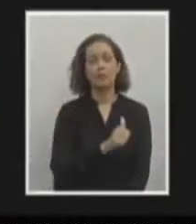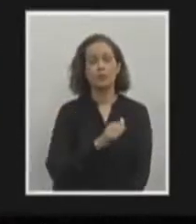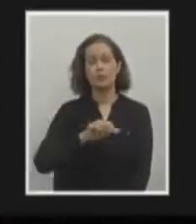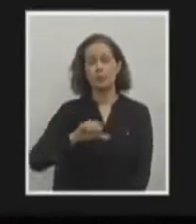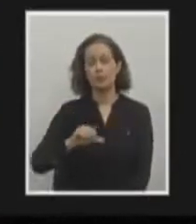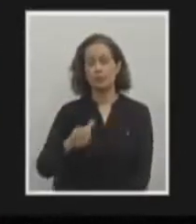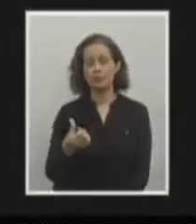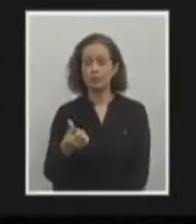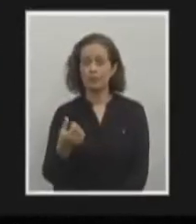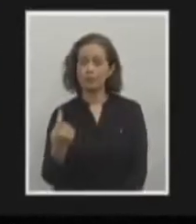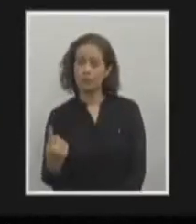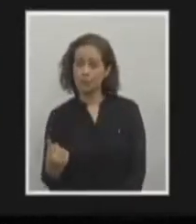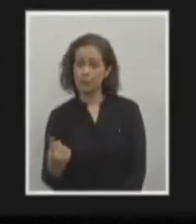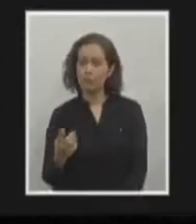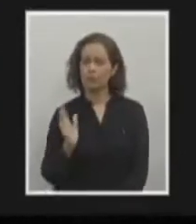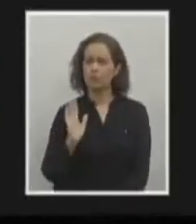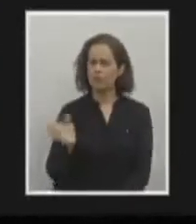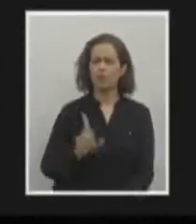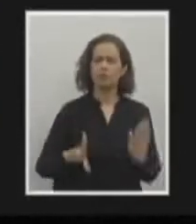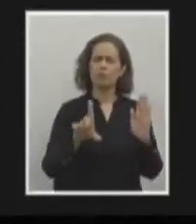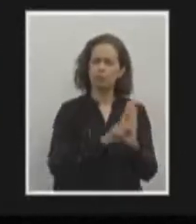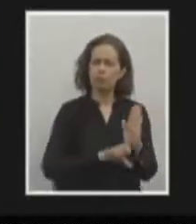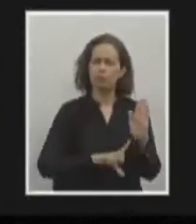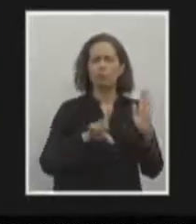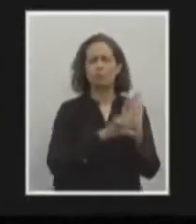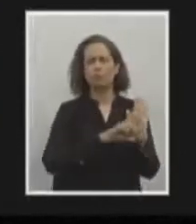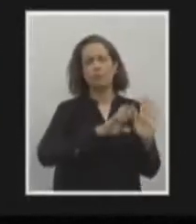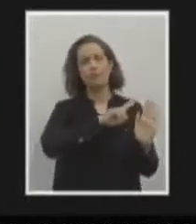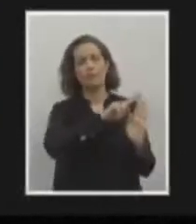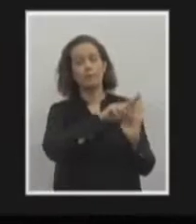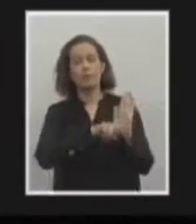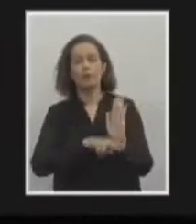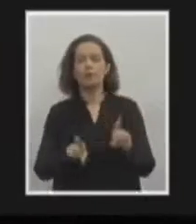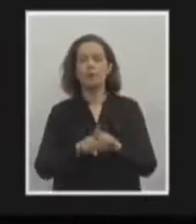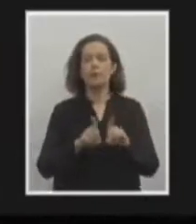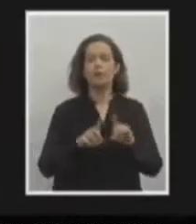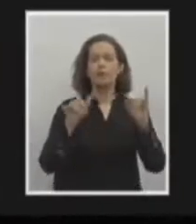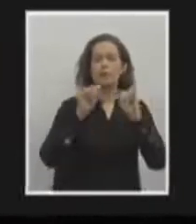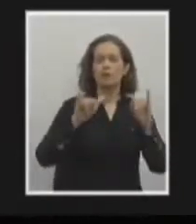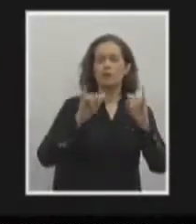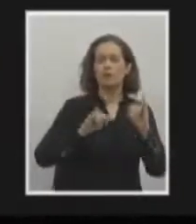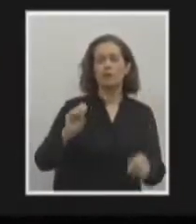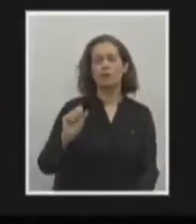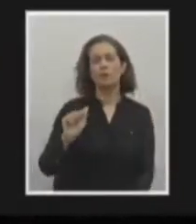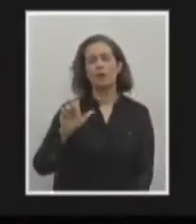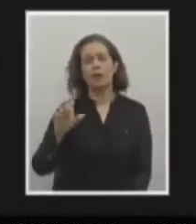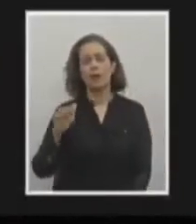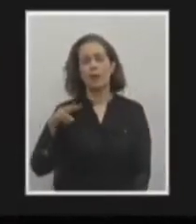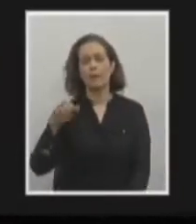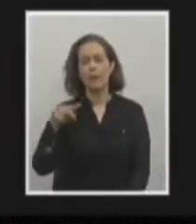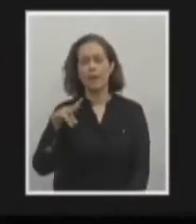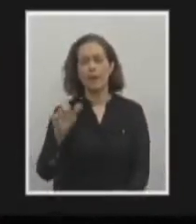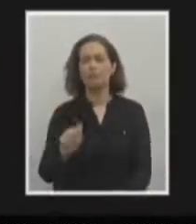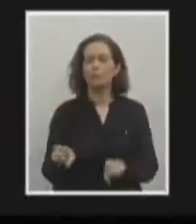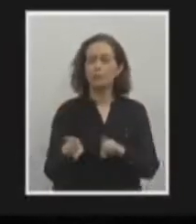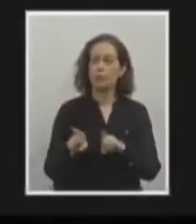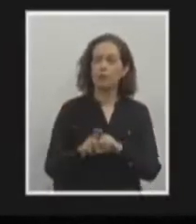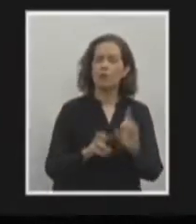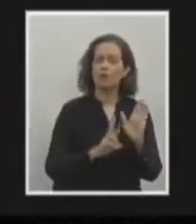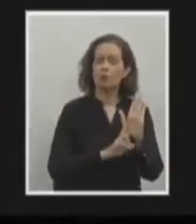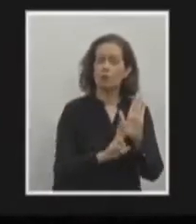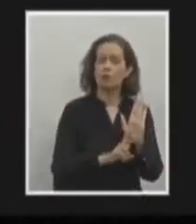1961, passando por várias legislações, a Declaração de Salamanca, a Resolução 02 de